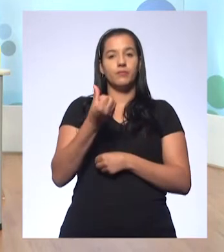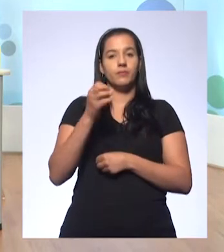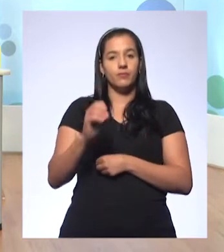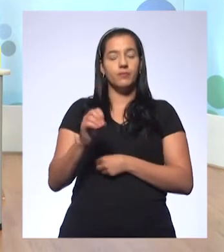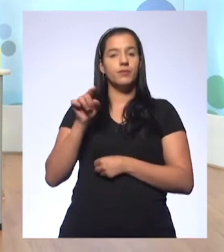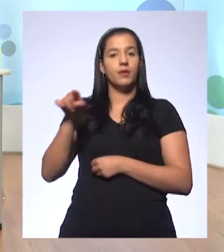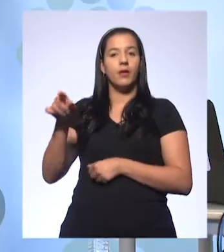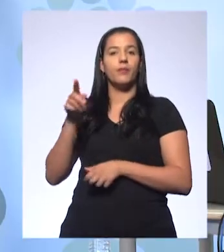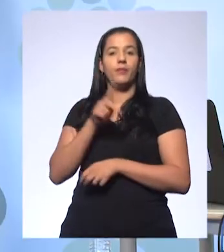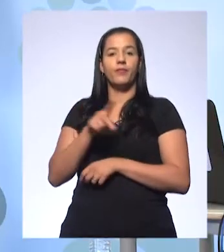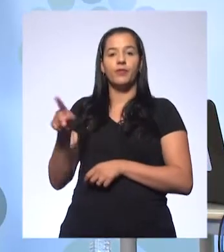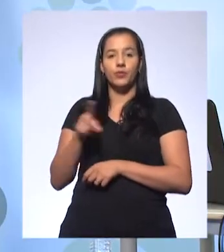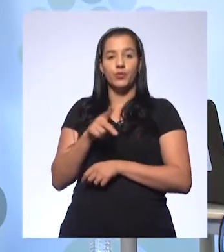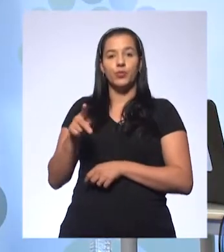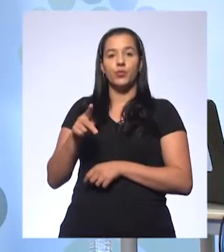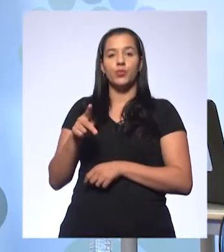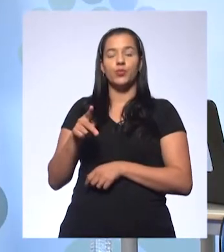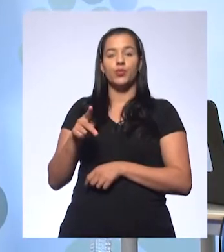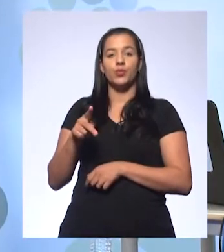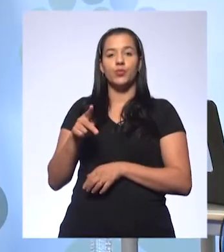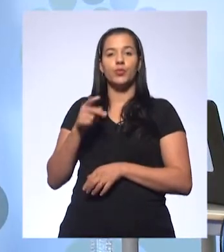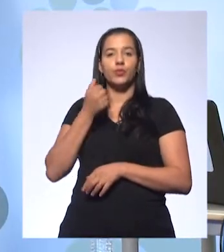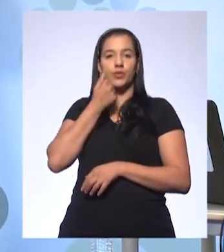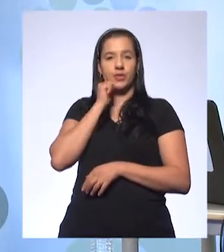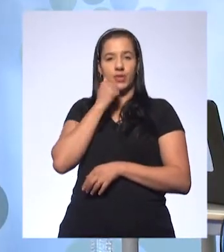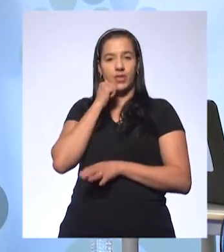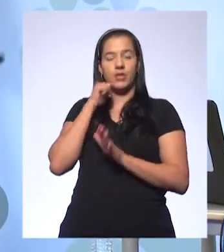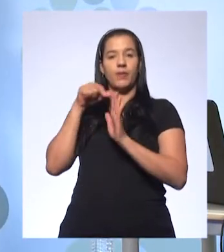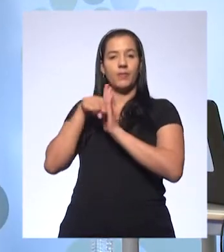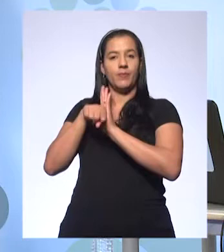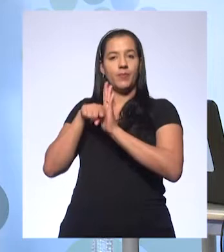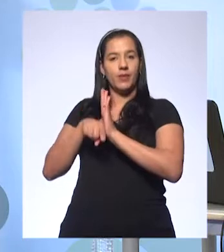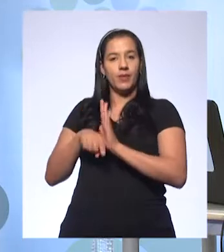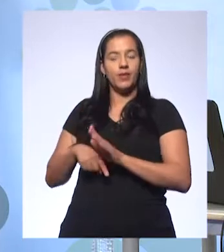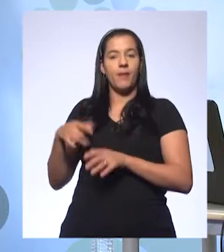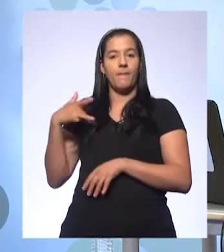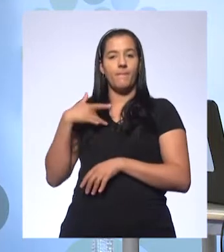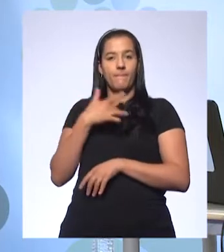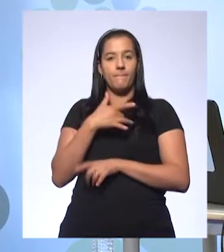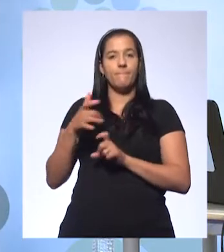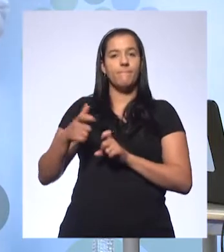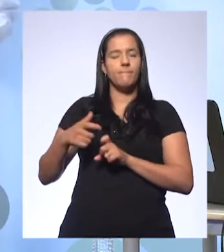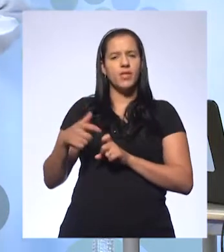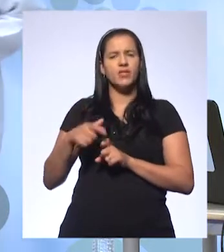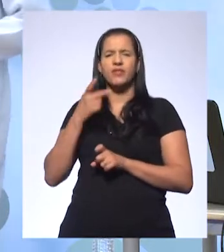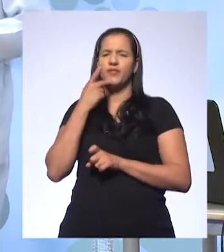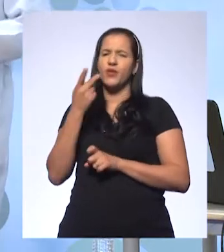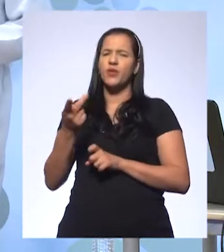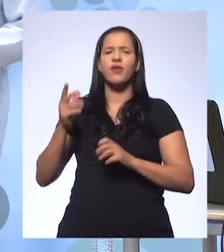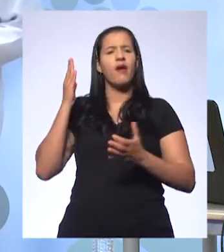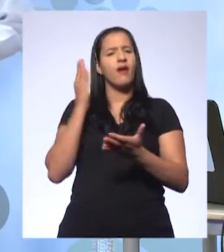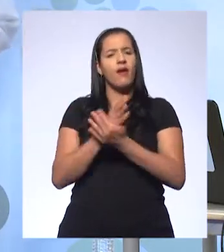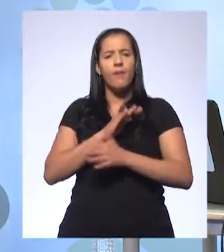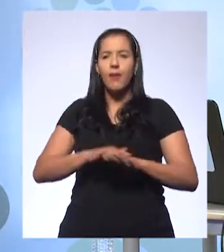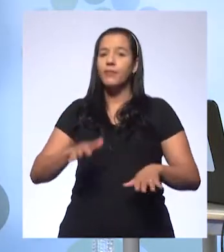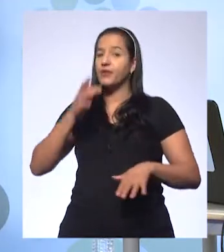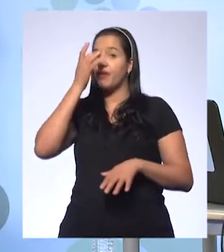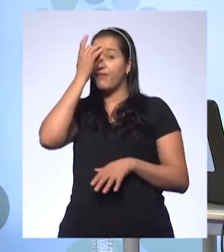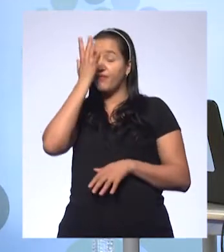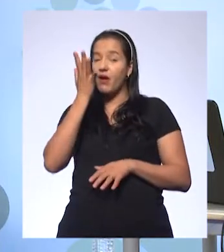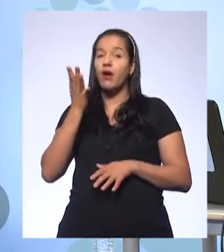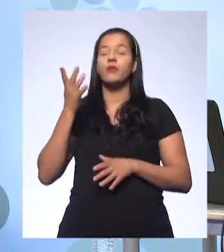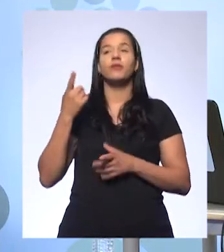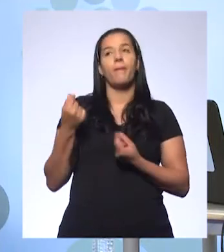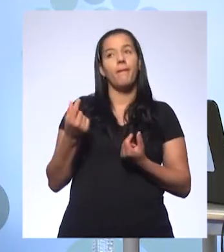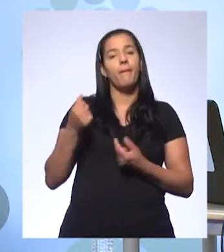diziam aos alunos que ia acabar a sífilis, porque o tratamento é barato, é fácil diagnóstico, etc. Entretanto, o que a gente vê